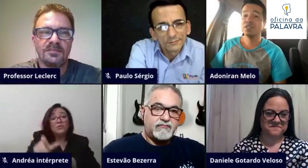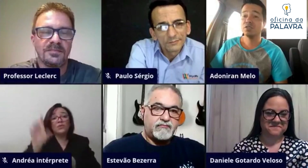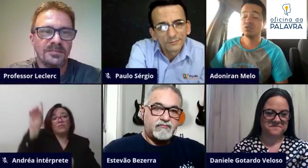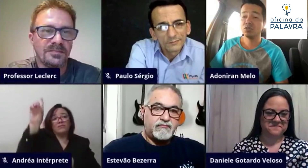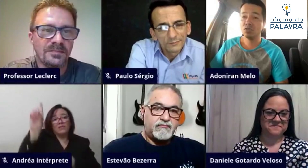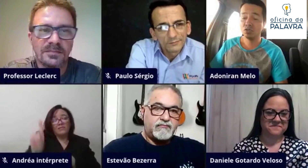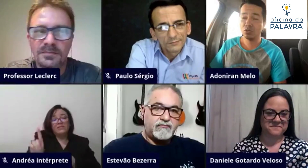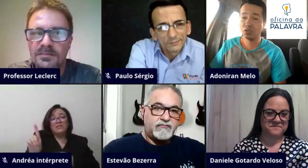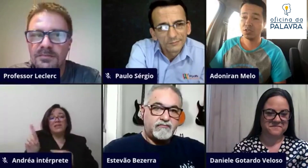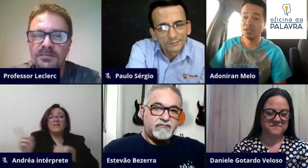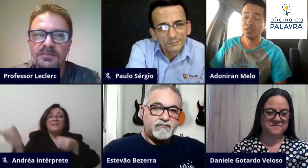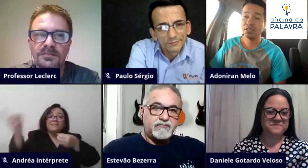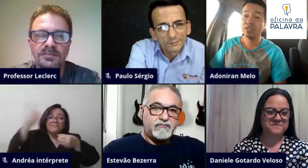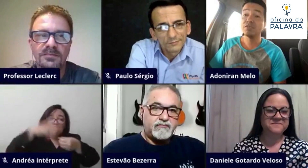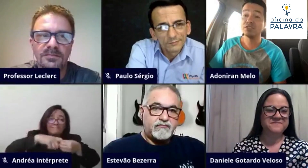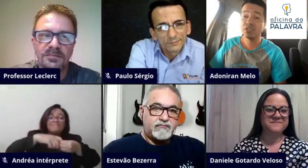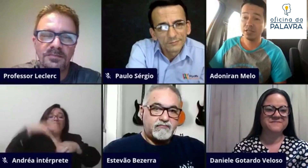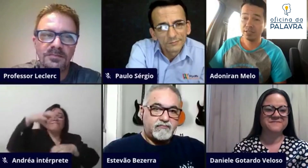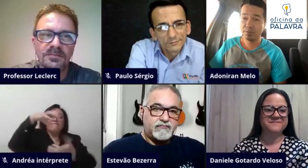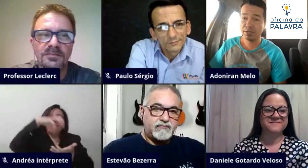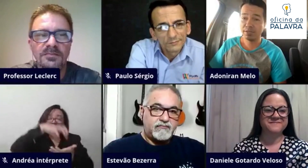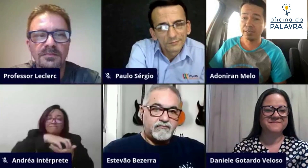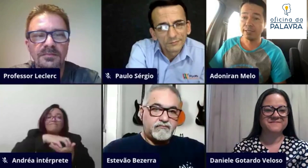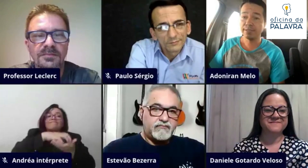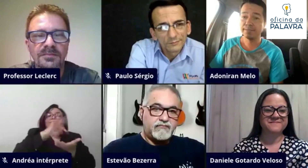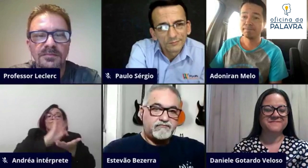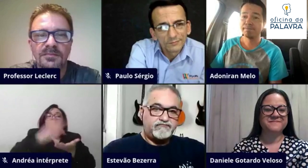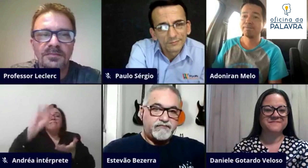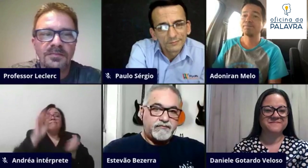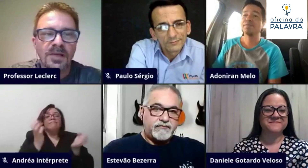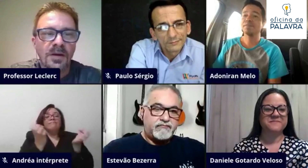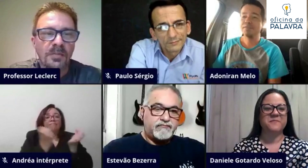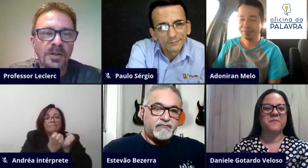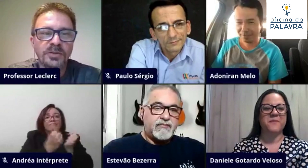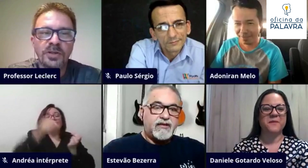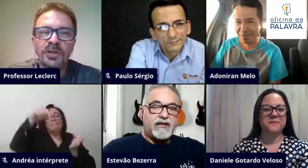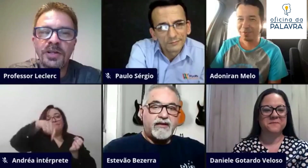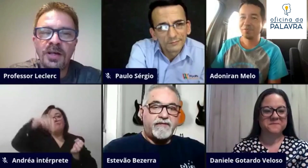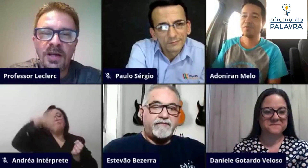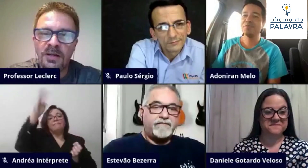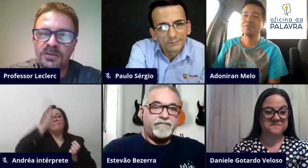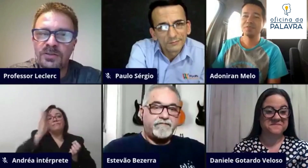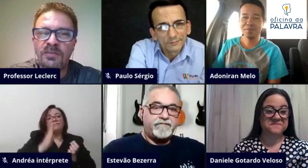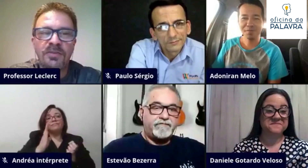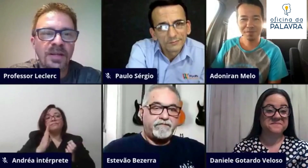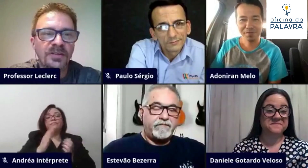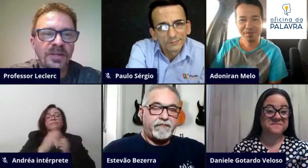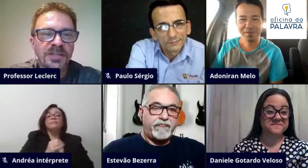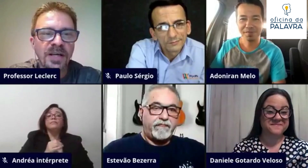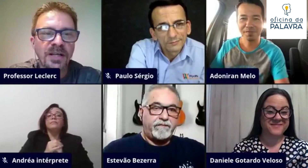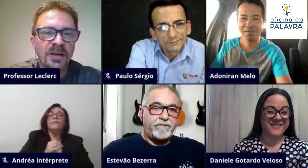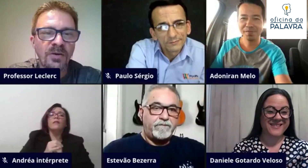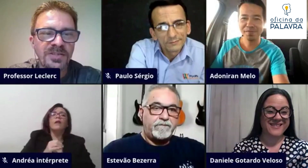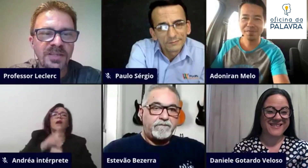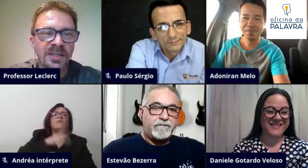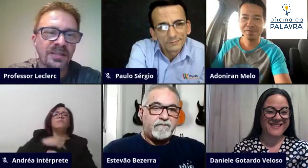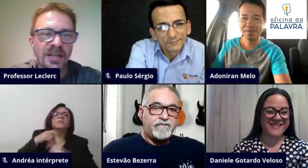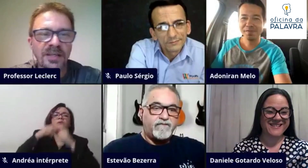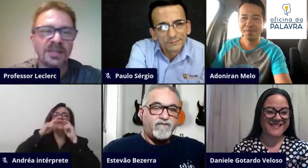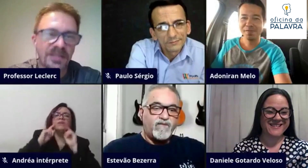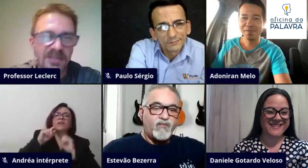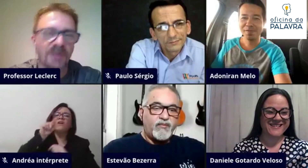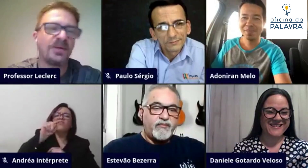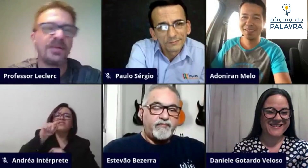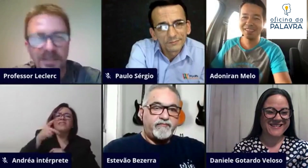teológicas, nas instituições evangélicas brasileiras. Pastor Adoniran, o senhor está falando aí, chega da coceira,